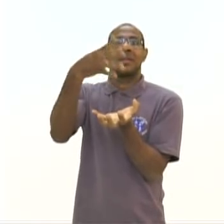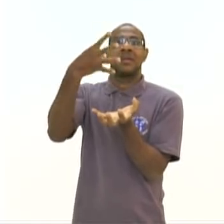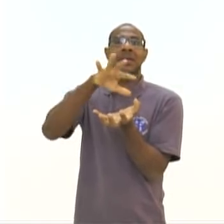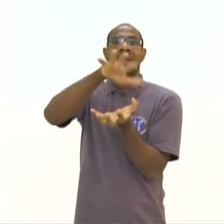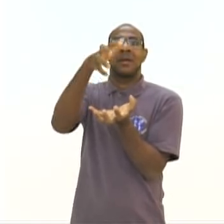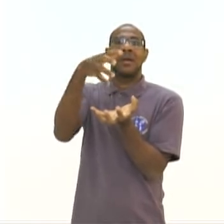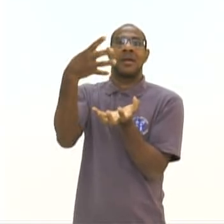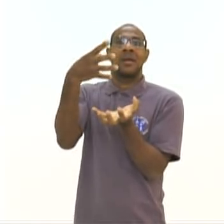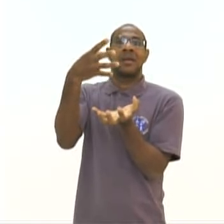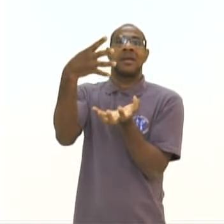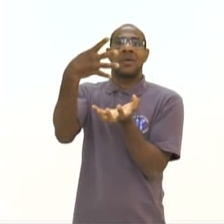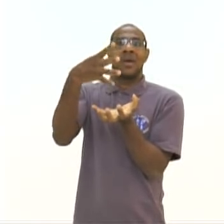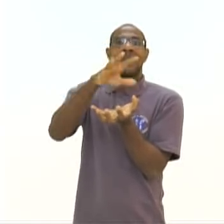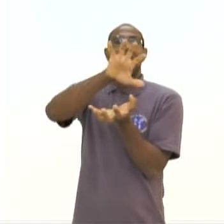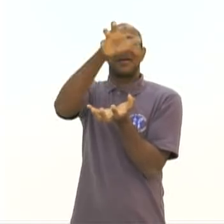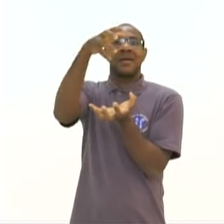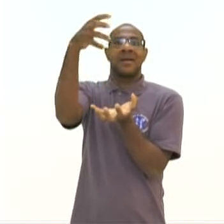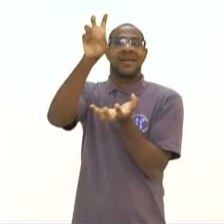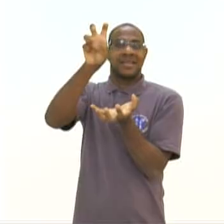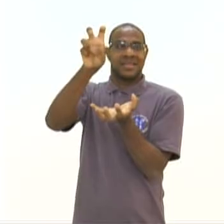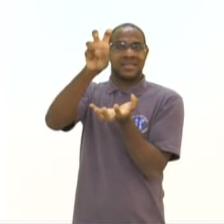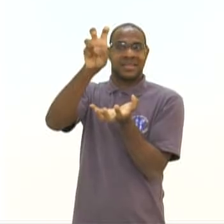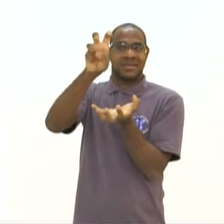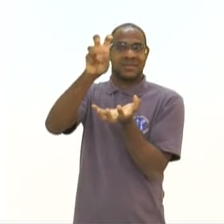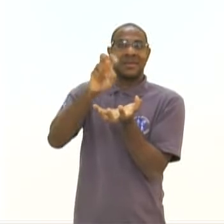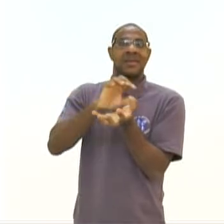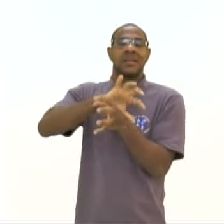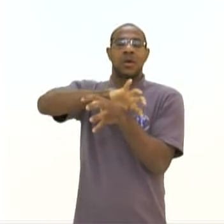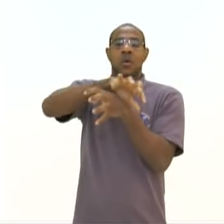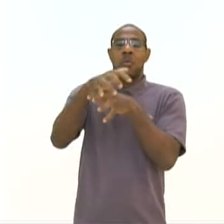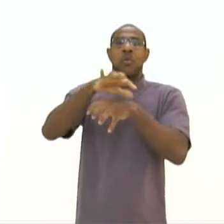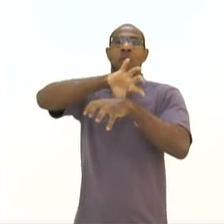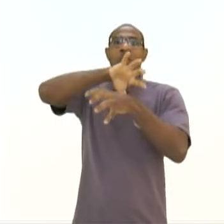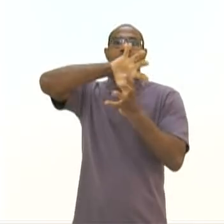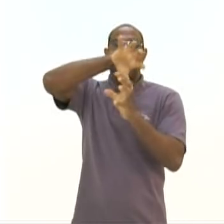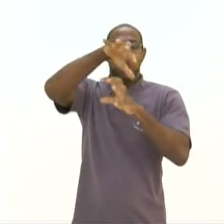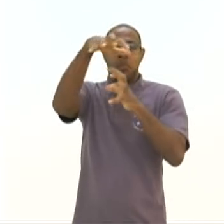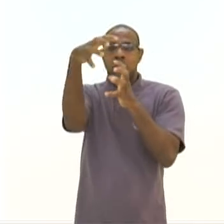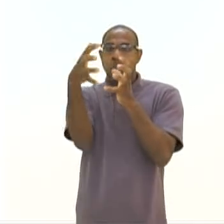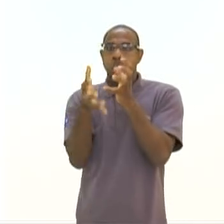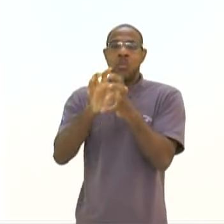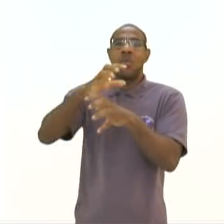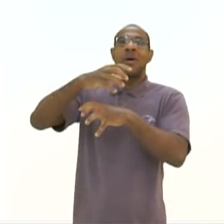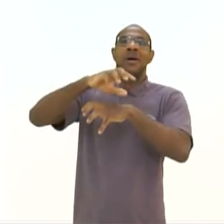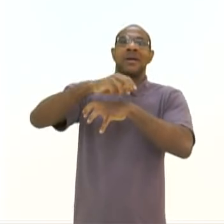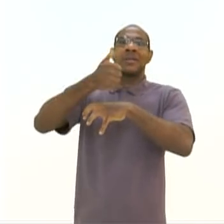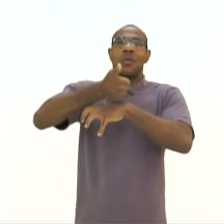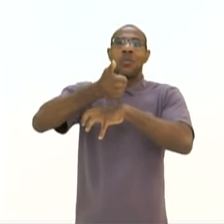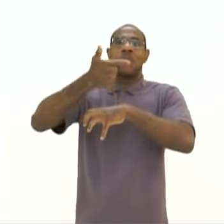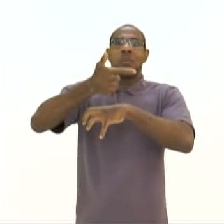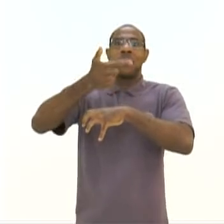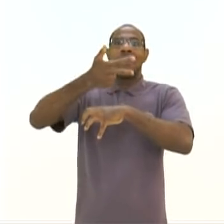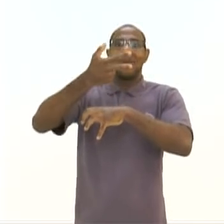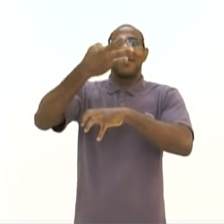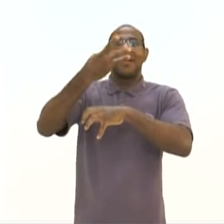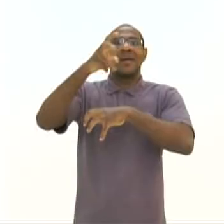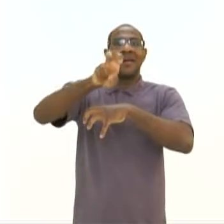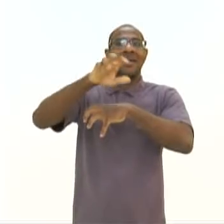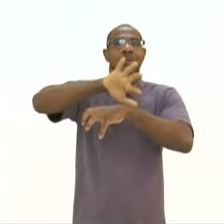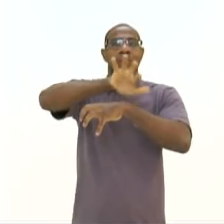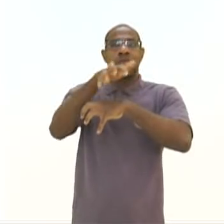e 5, mostrando as 5 camadas, né? As 5 divisões da atmosfera. E cada uma com